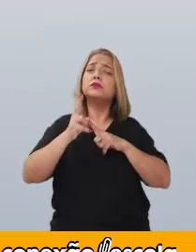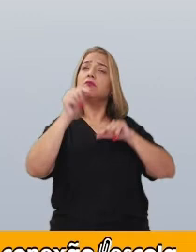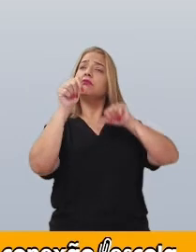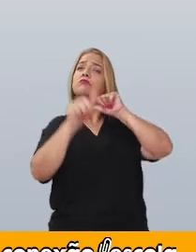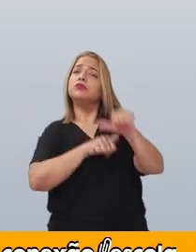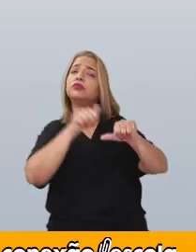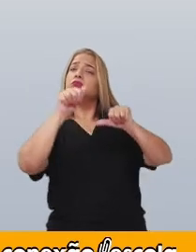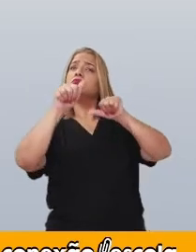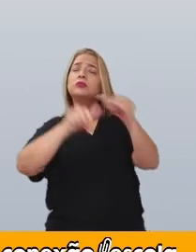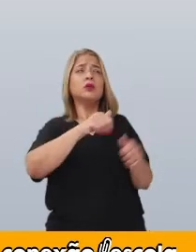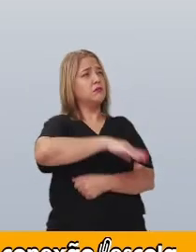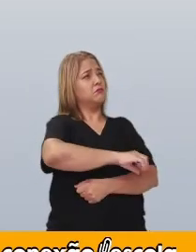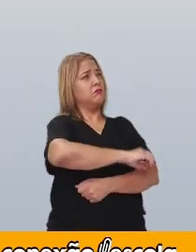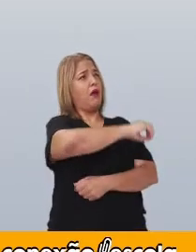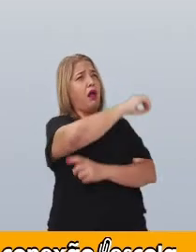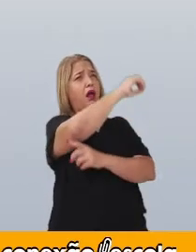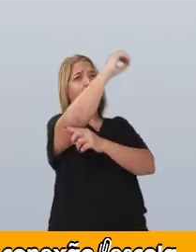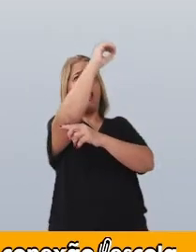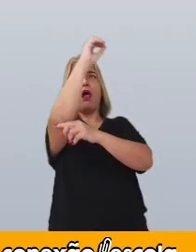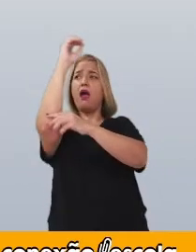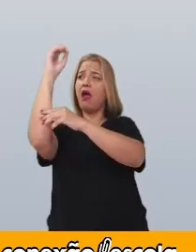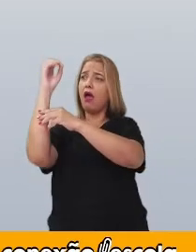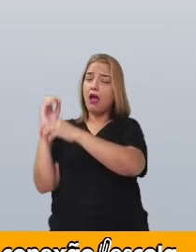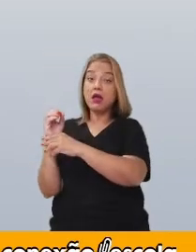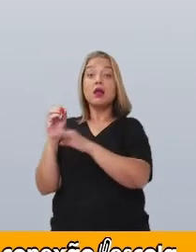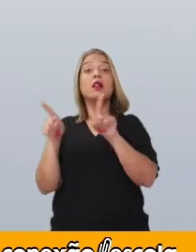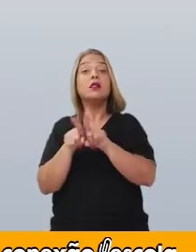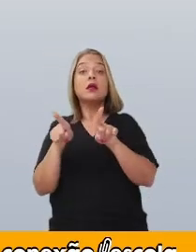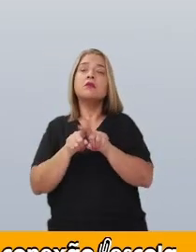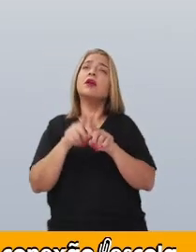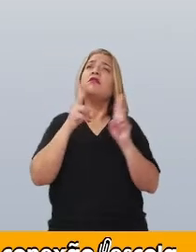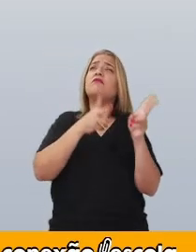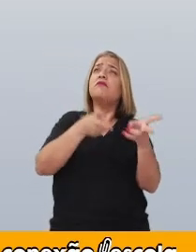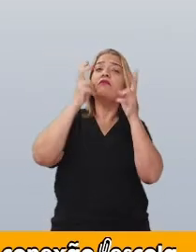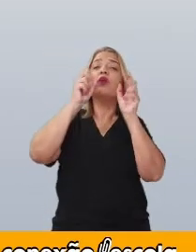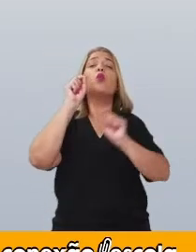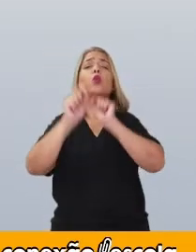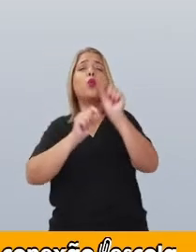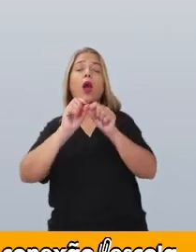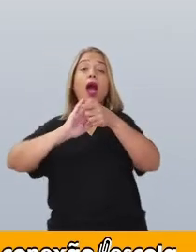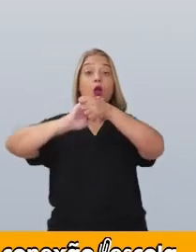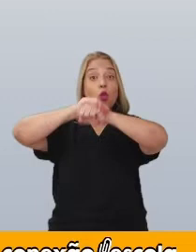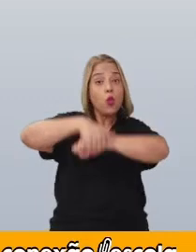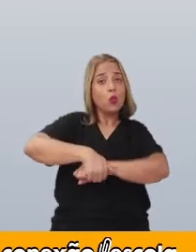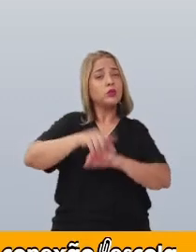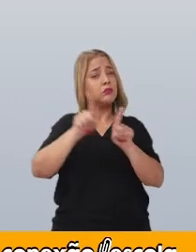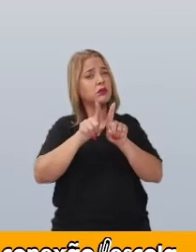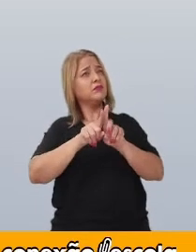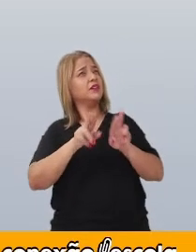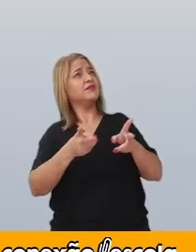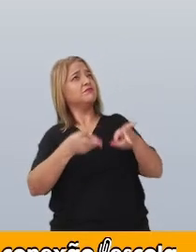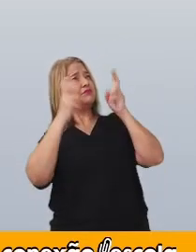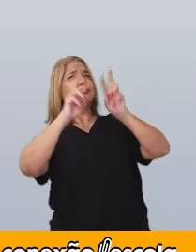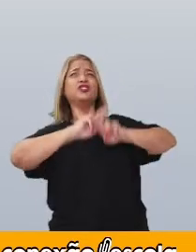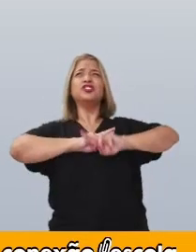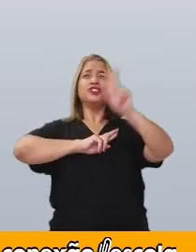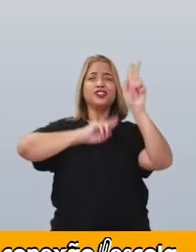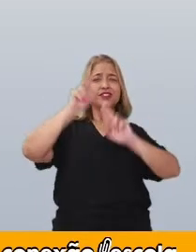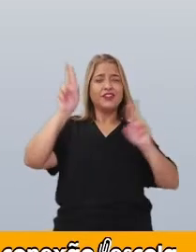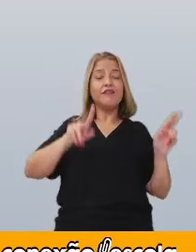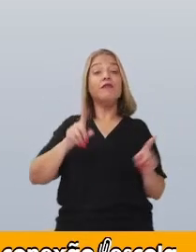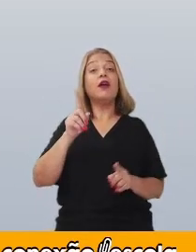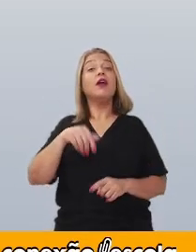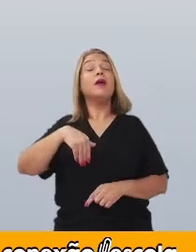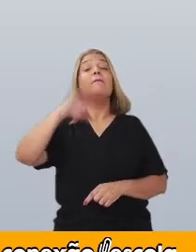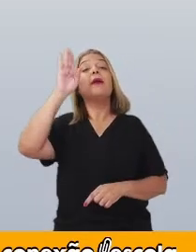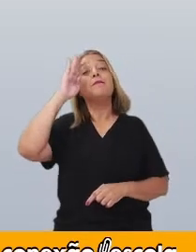no decorrer do dia. E observavam também as variações que ocorriam no céu durante a noite, incluindo as fases